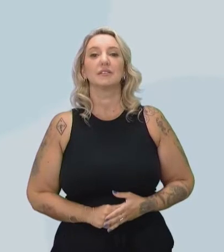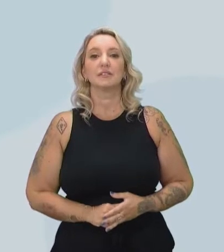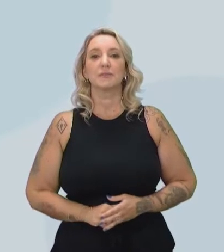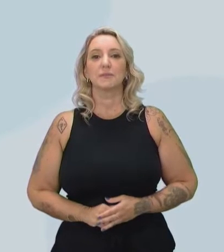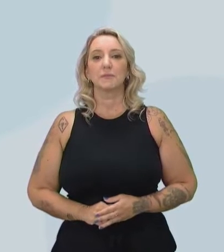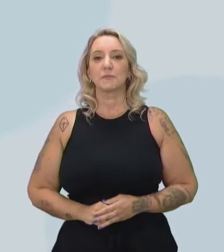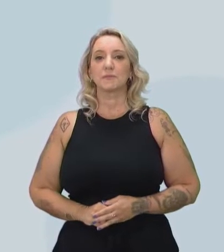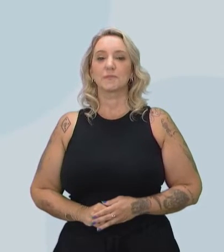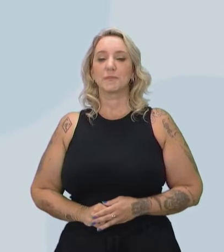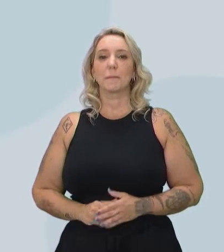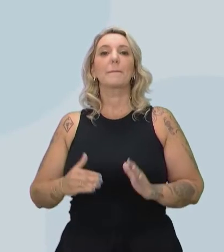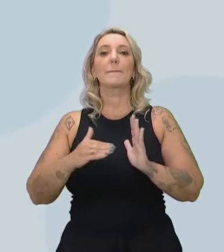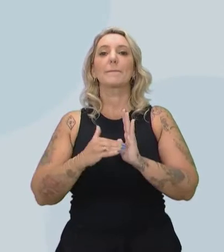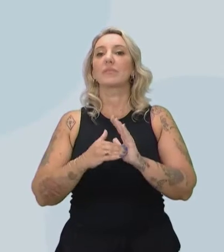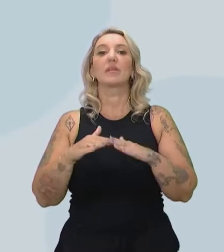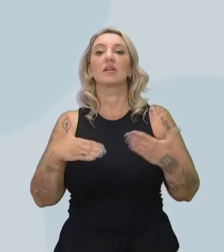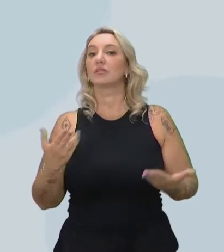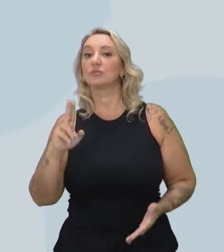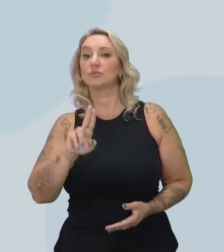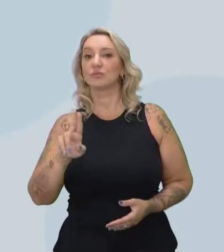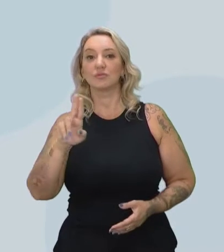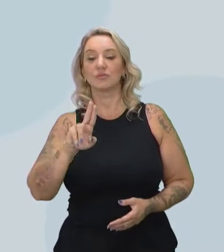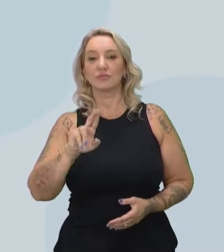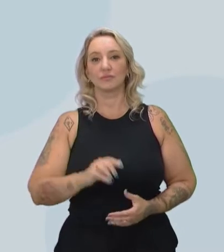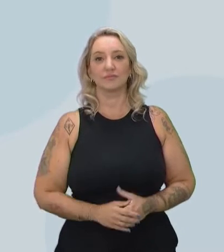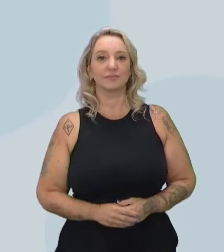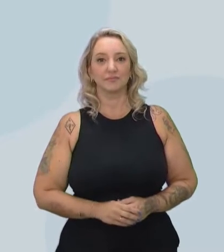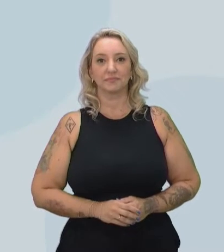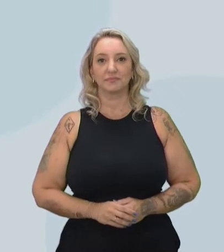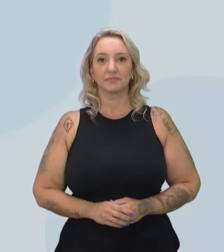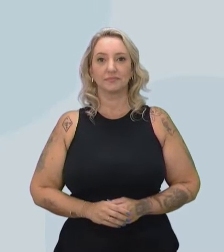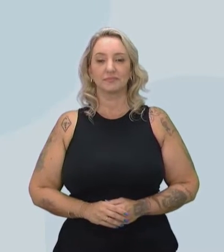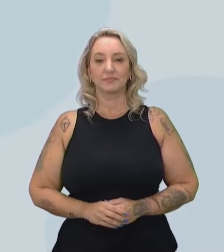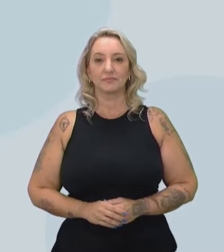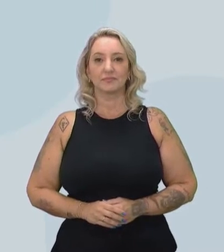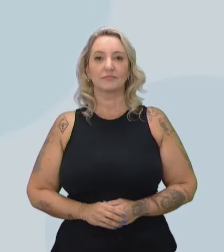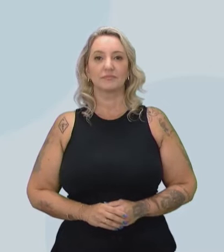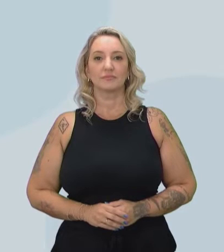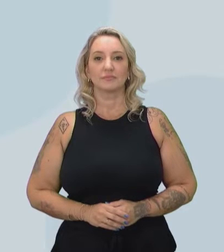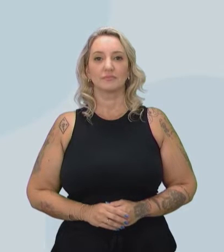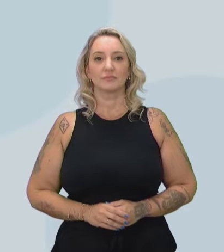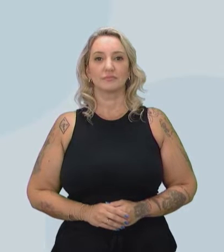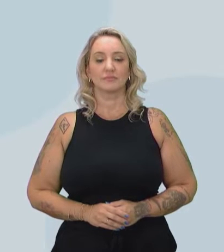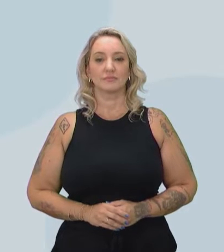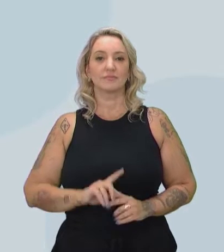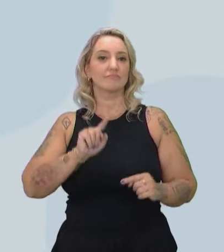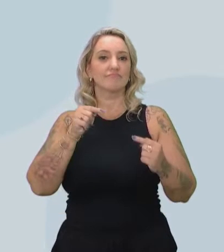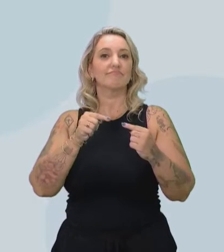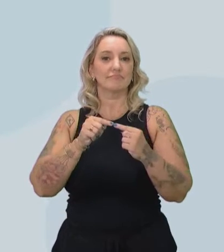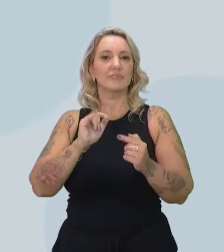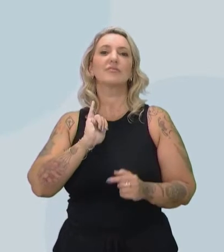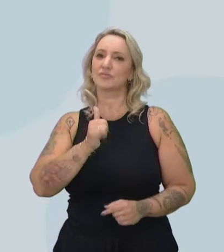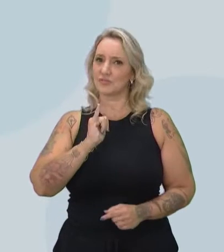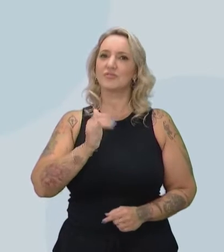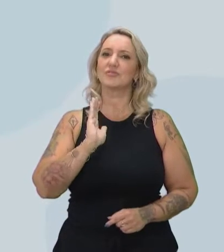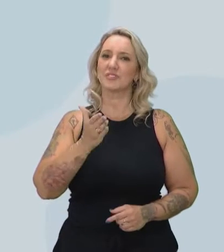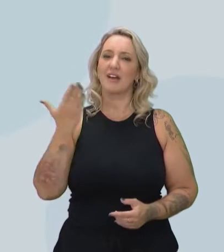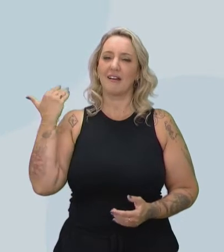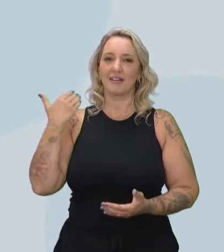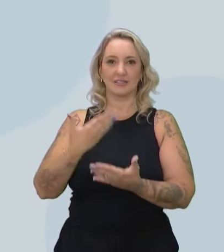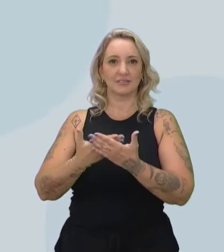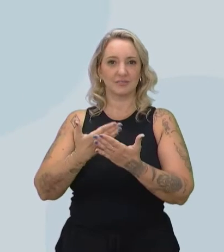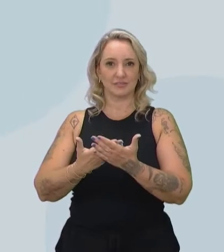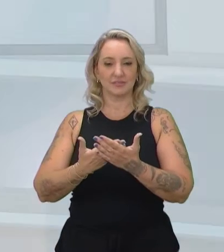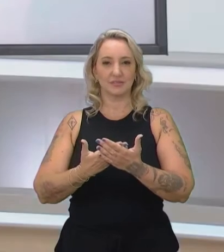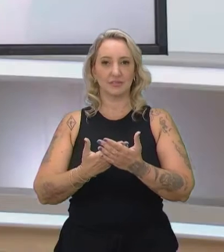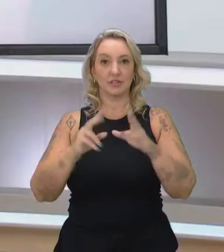que a gente vai colocar, né? Qual é a meta? Qual o prazo que a gente vai colocar? A gente falou bastante isso na aula